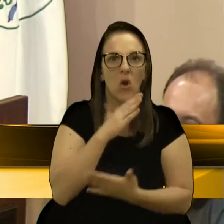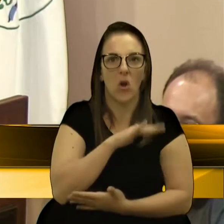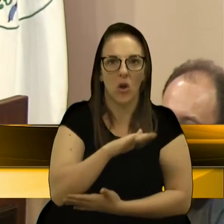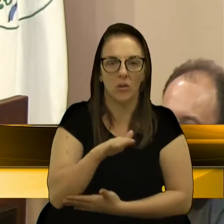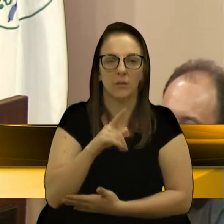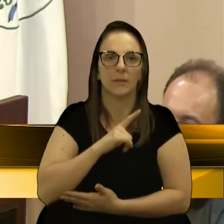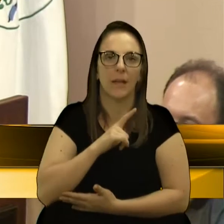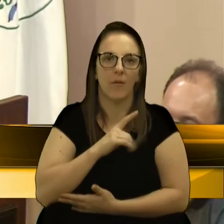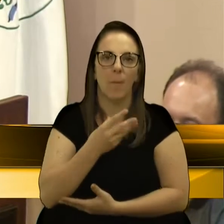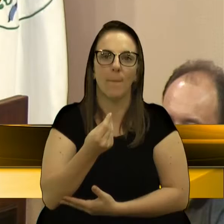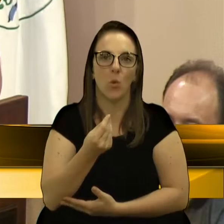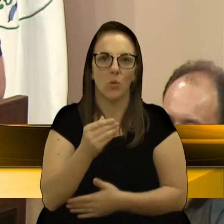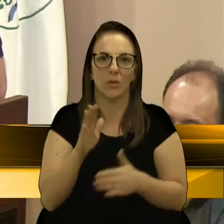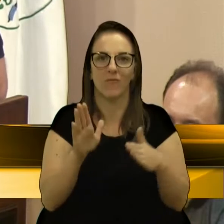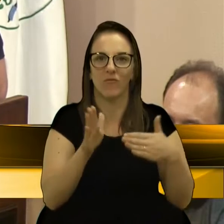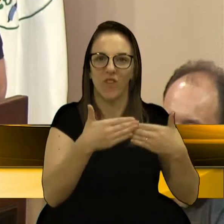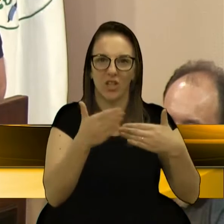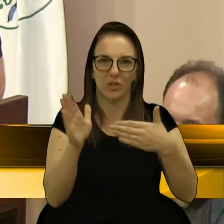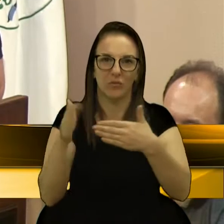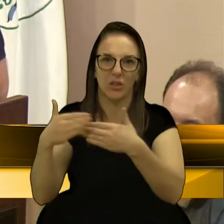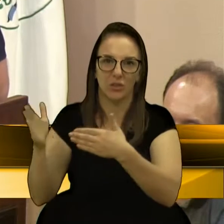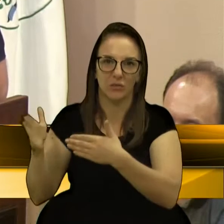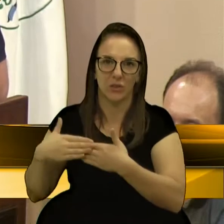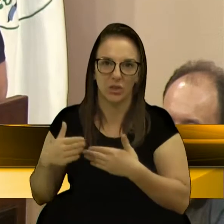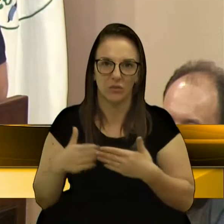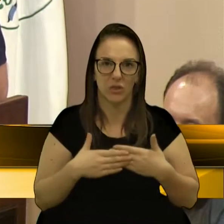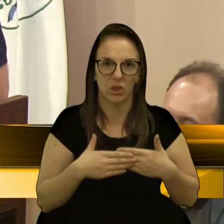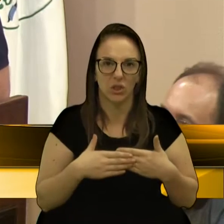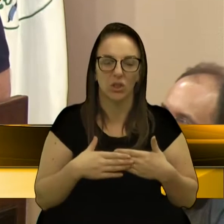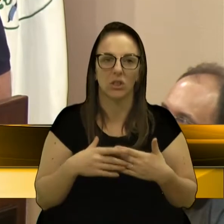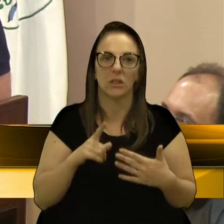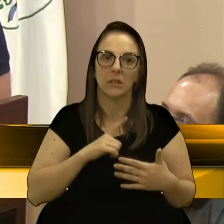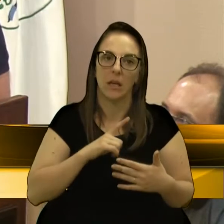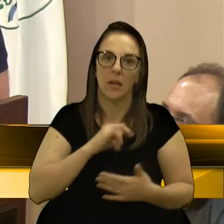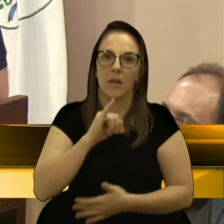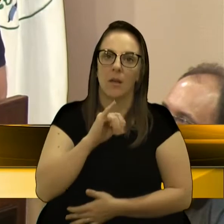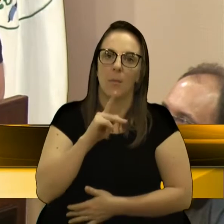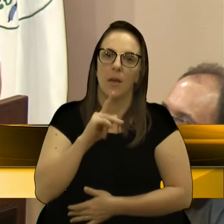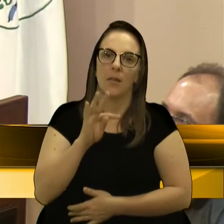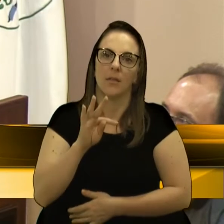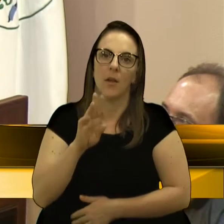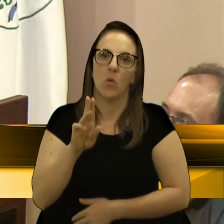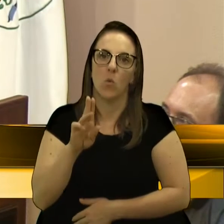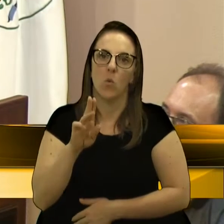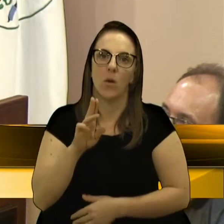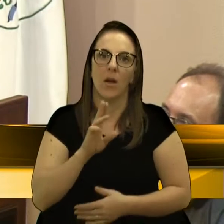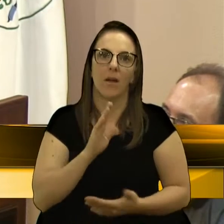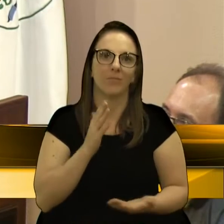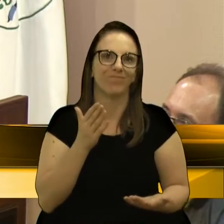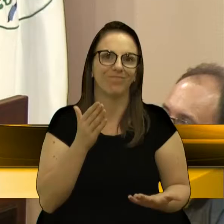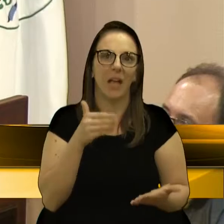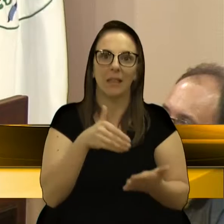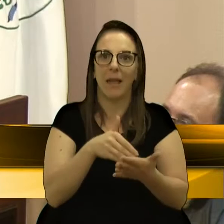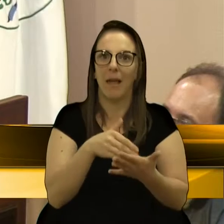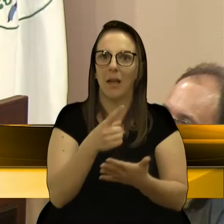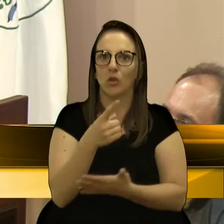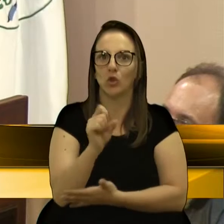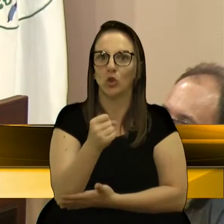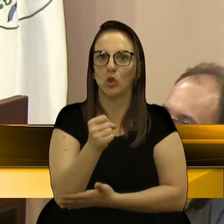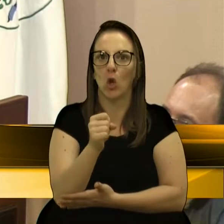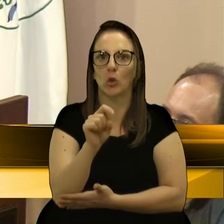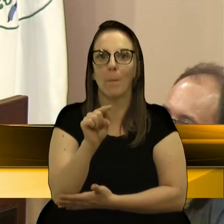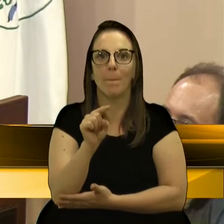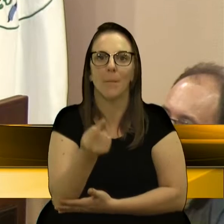a gente sabe que muitas fecharam, né? A gente tem valores de IPTU, vereadora Marisol, de até R$18 mil. Pessoas que